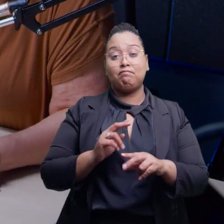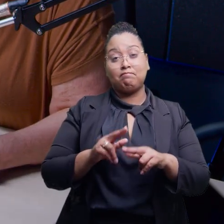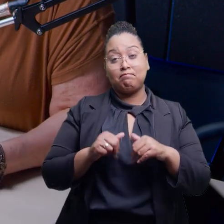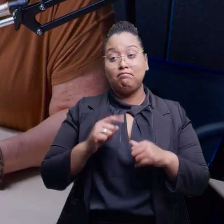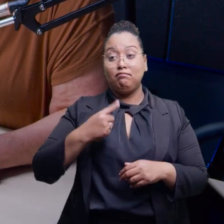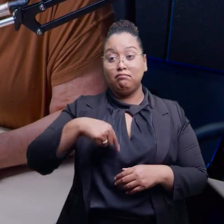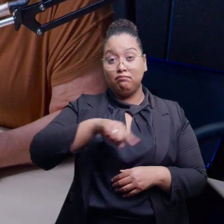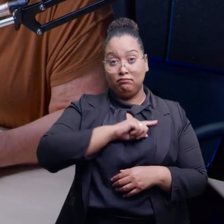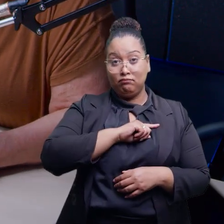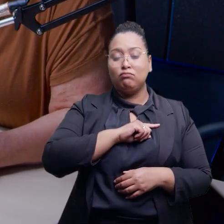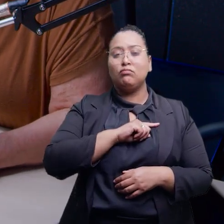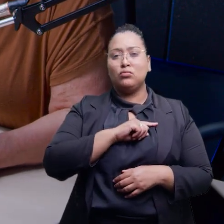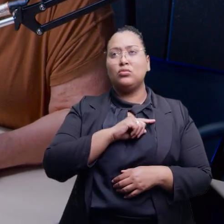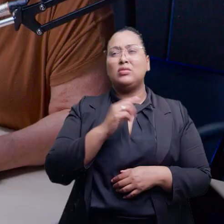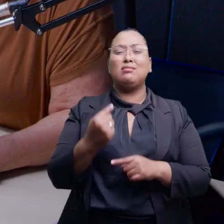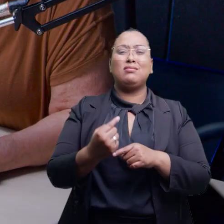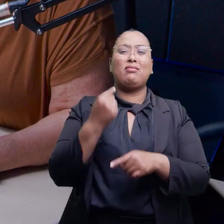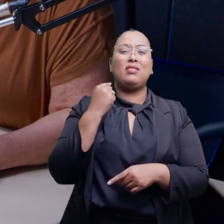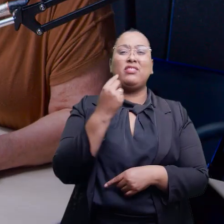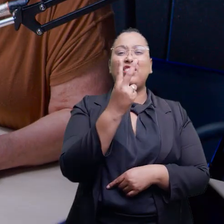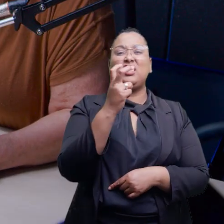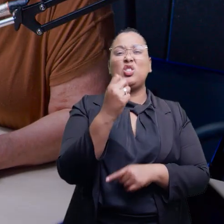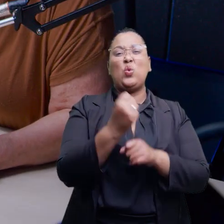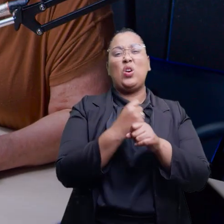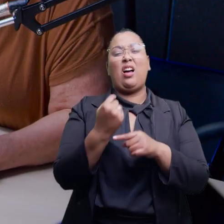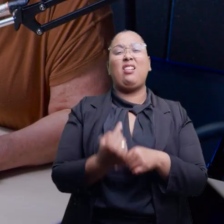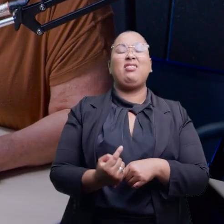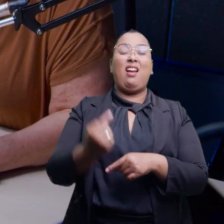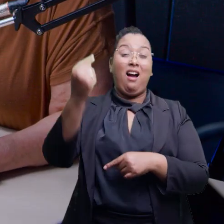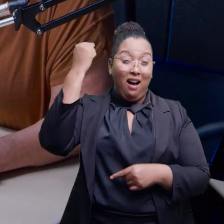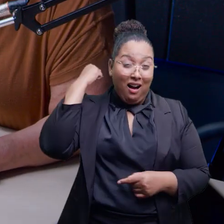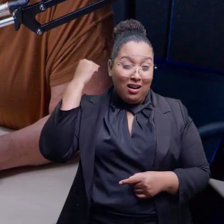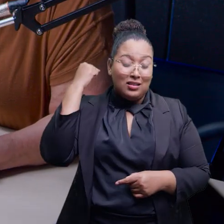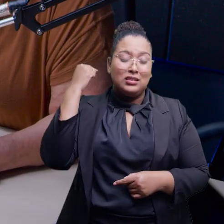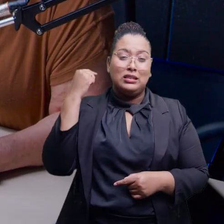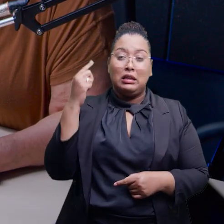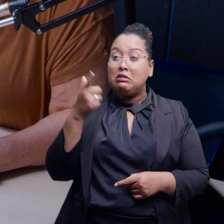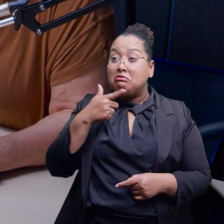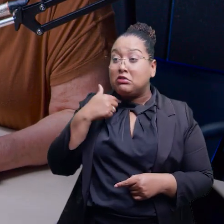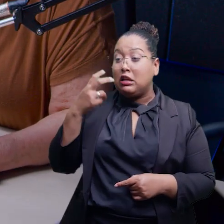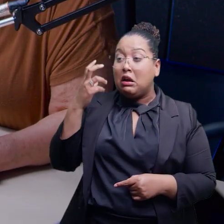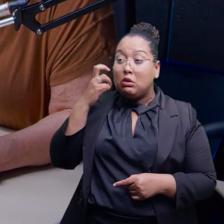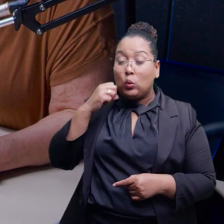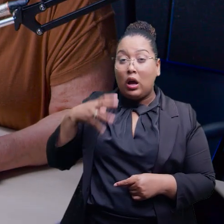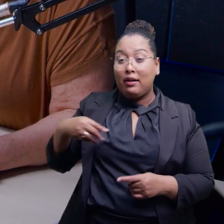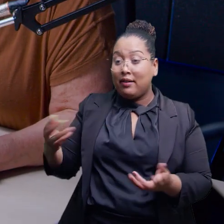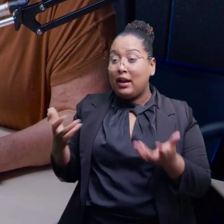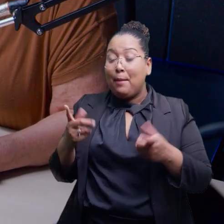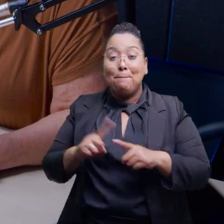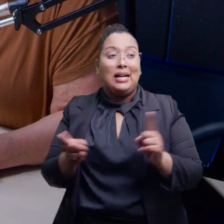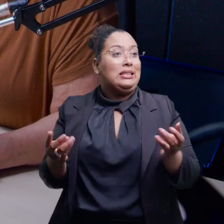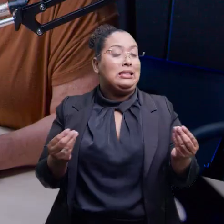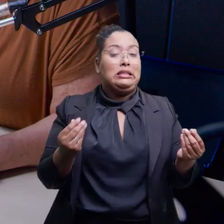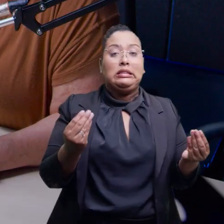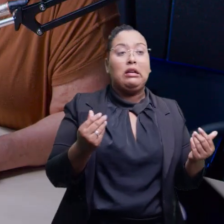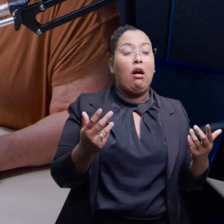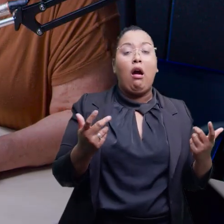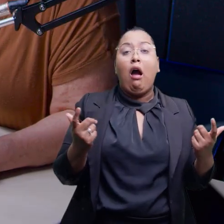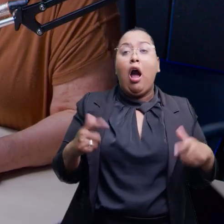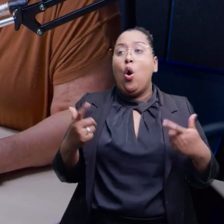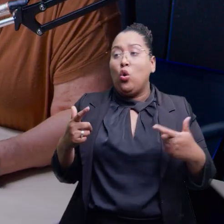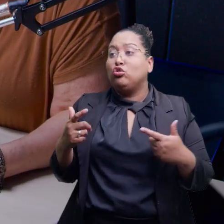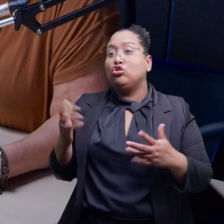nós, mães, pais adotivos, há 25 anos atrás, naquela época, a gente sentia muito falta de um